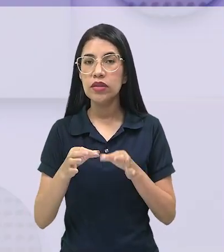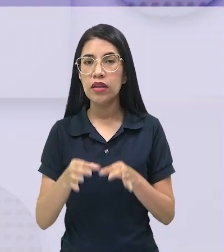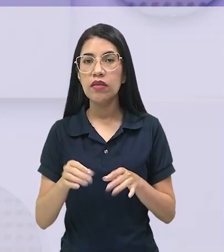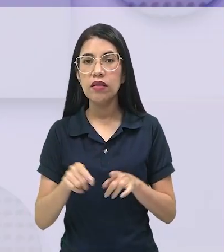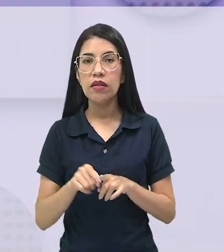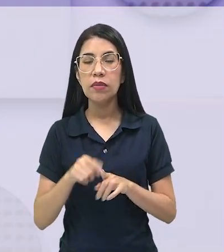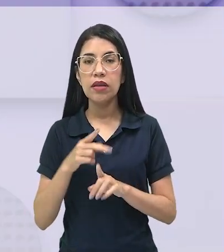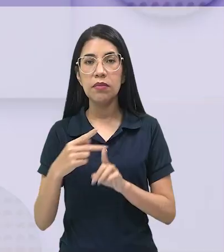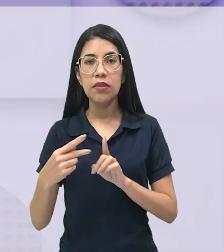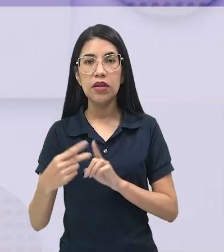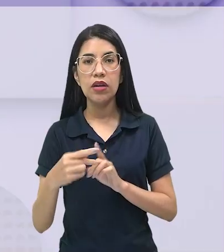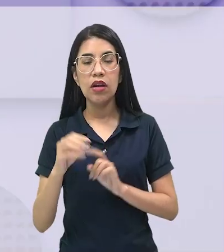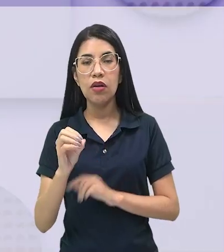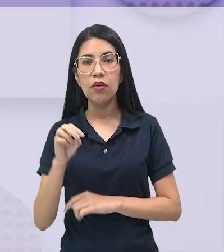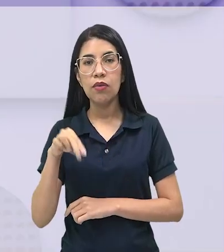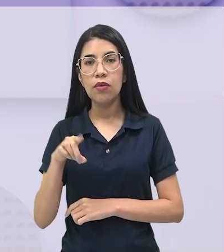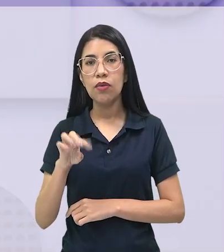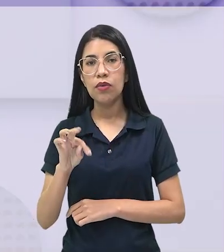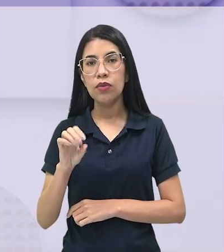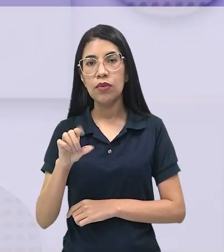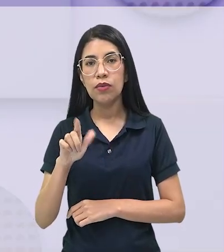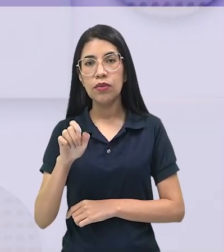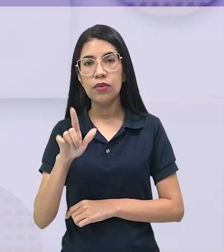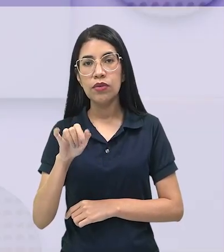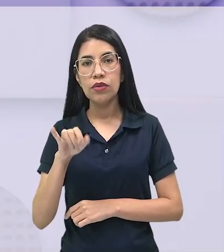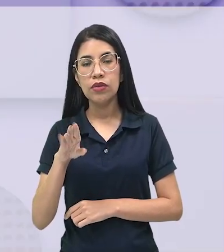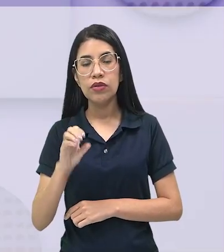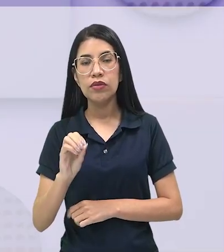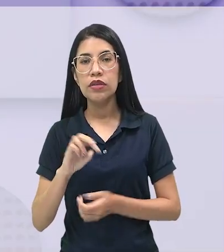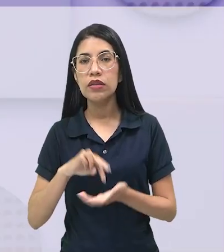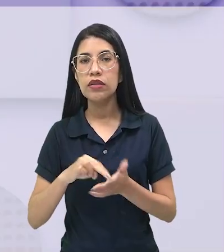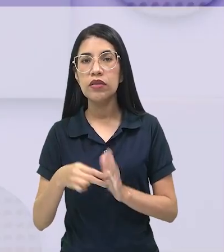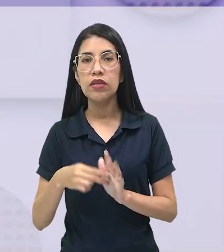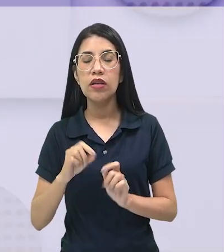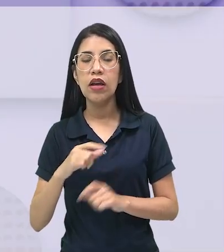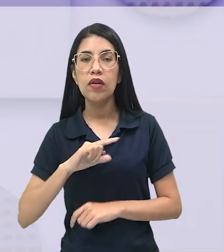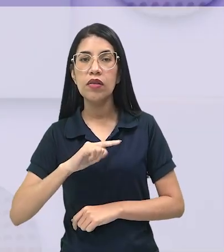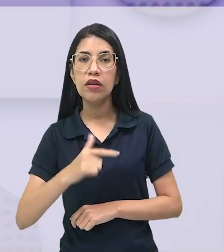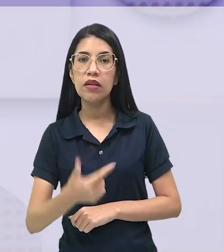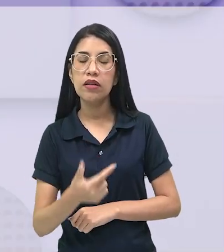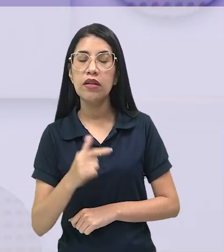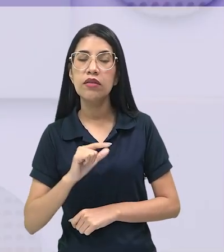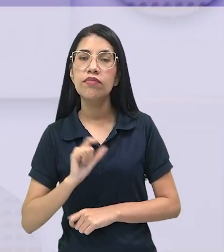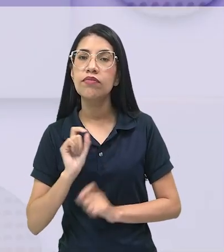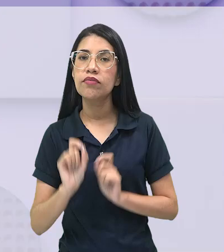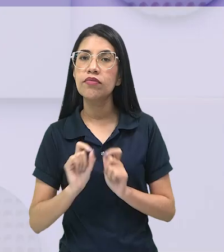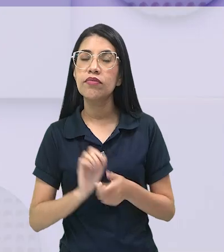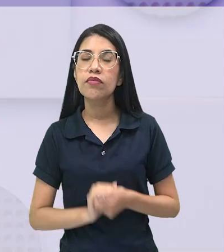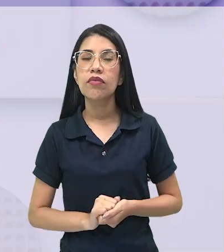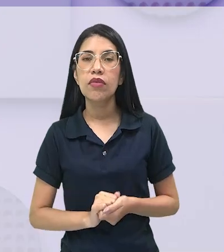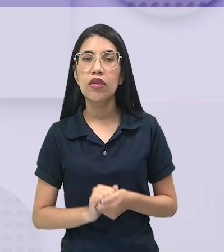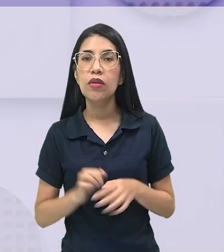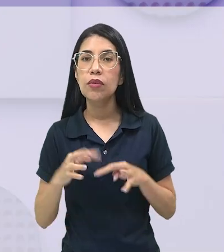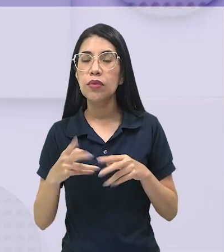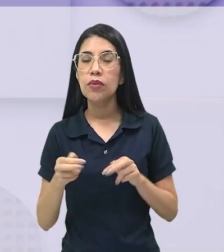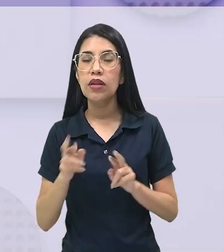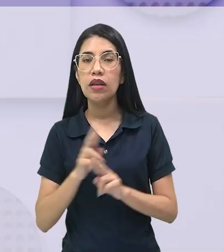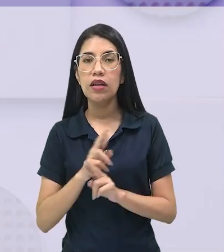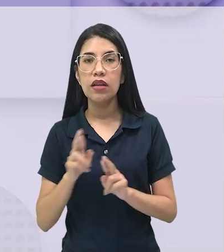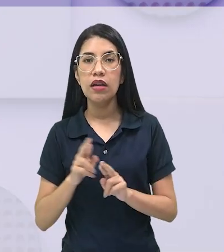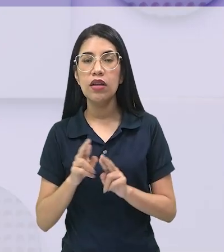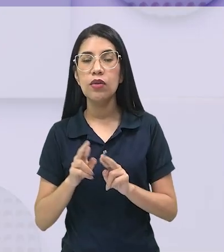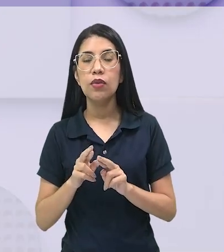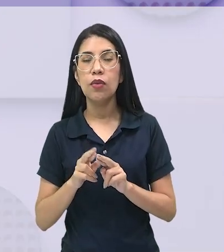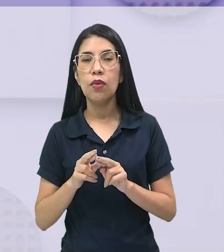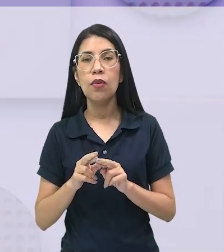de vista ontológico, nós podemos dizer que a alteridade seria o seguinte: tudo que concerne a relação direta do